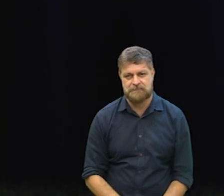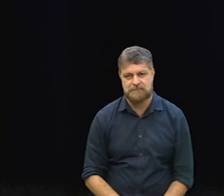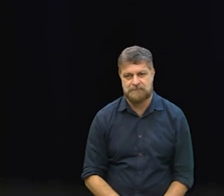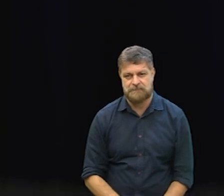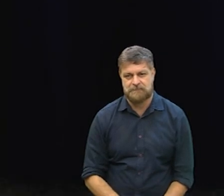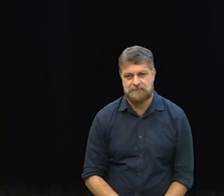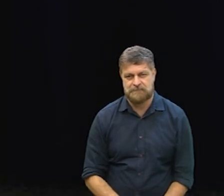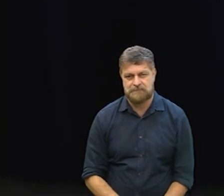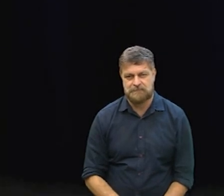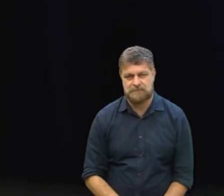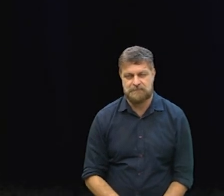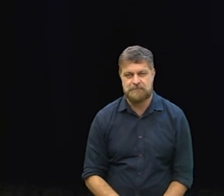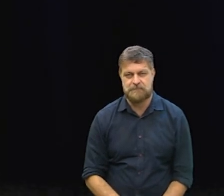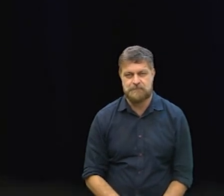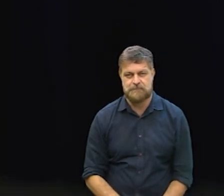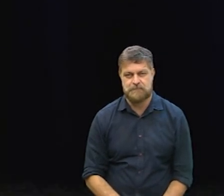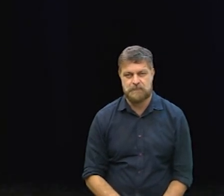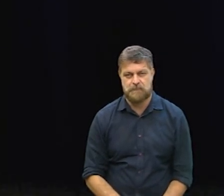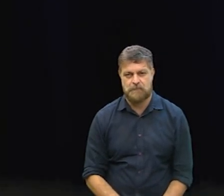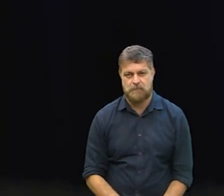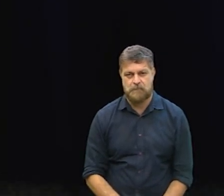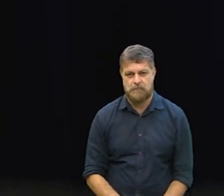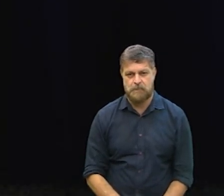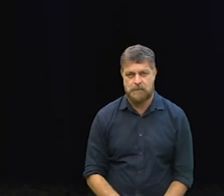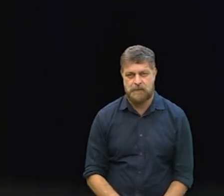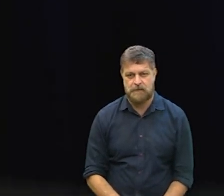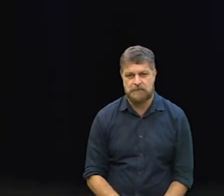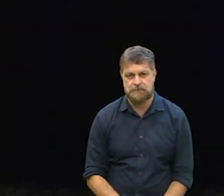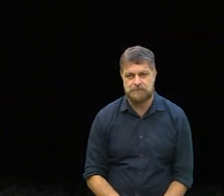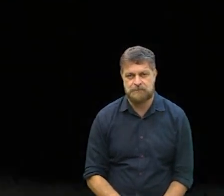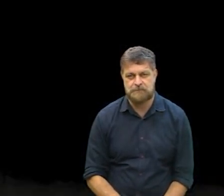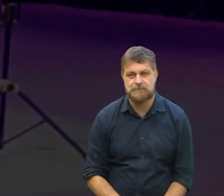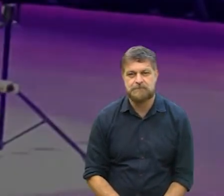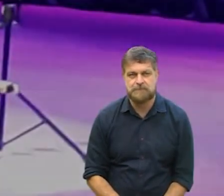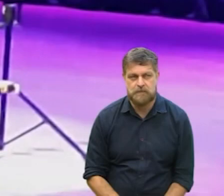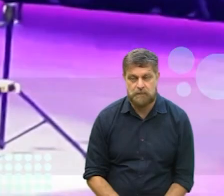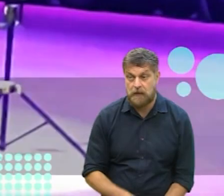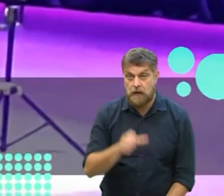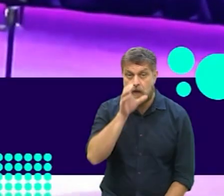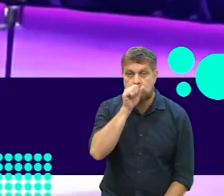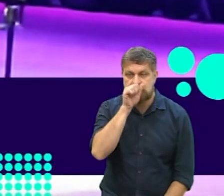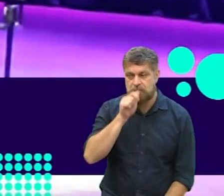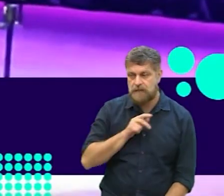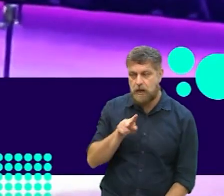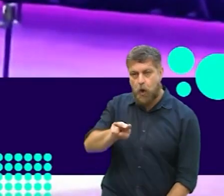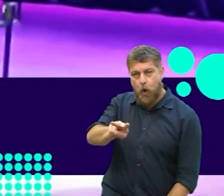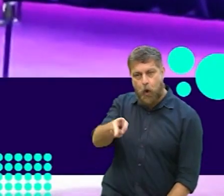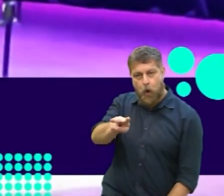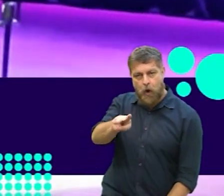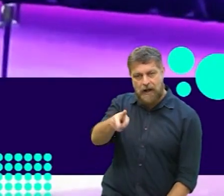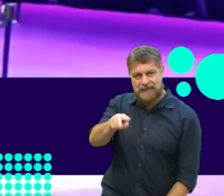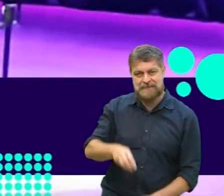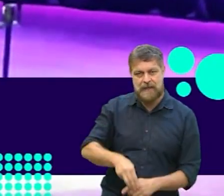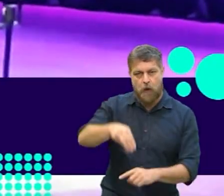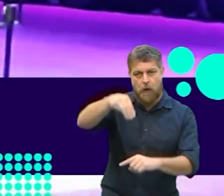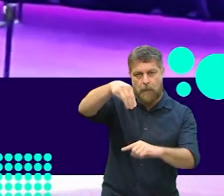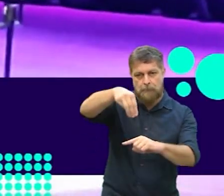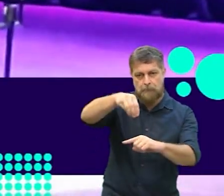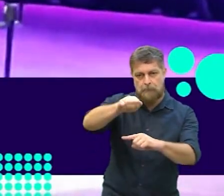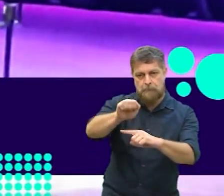o quê? Eu disse, quando começa a nova temporada do A Culpa é do Cabral. Sábado, o casal Senhor e Senhora